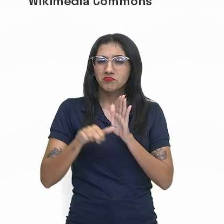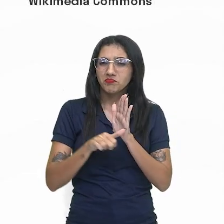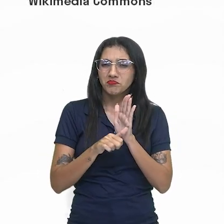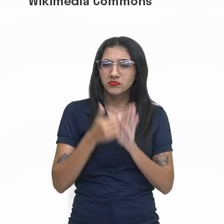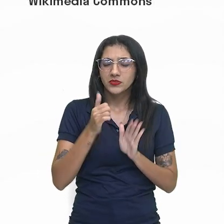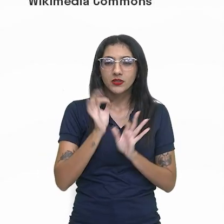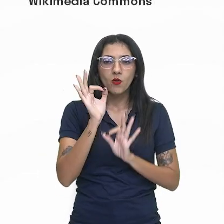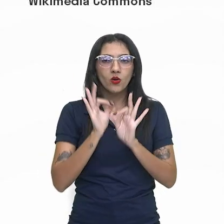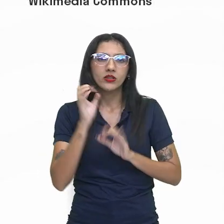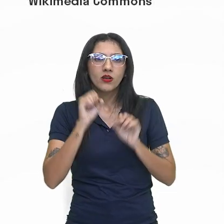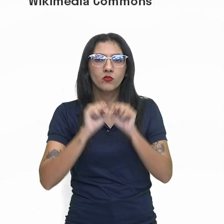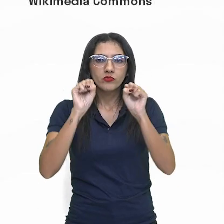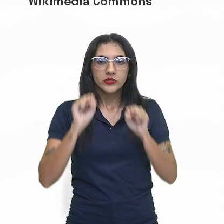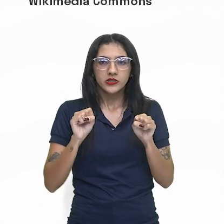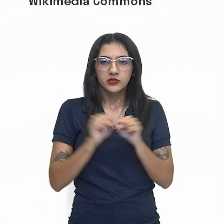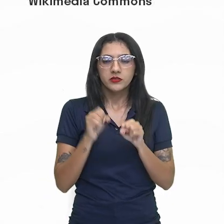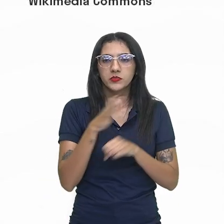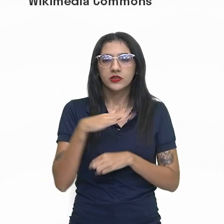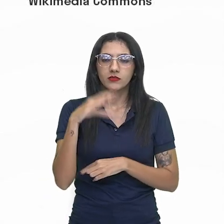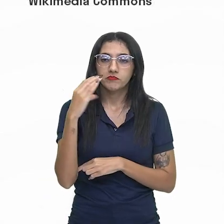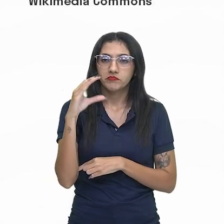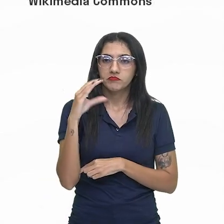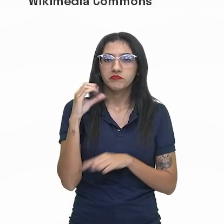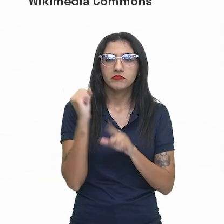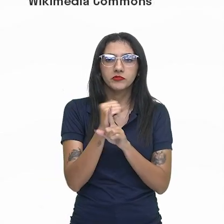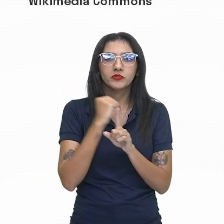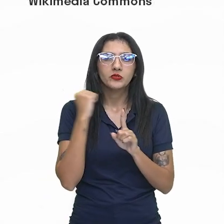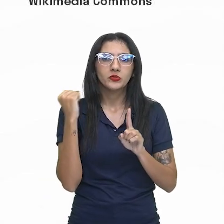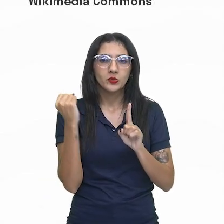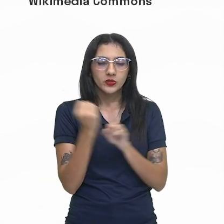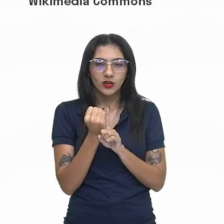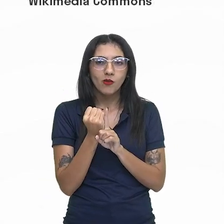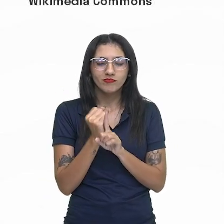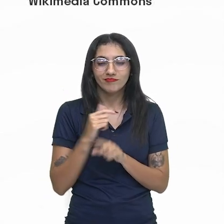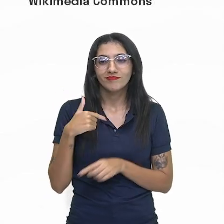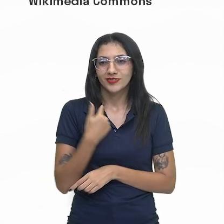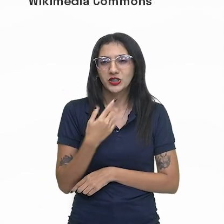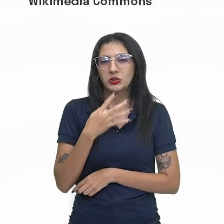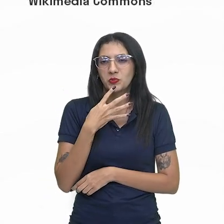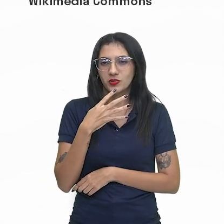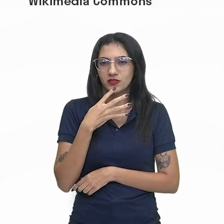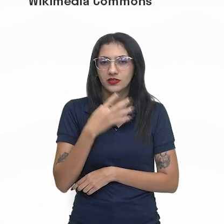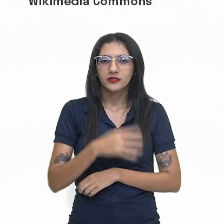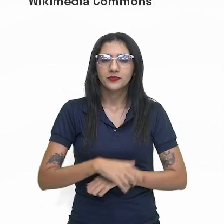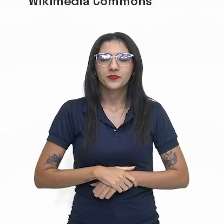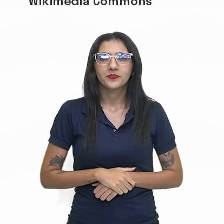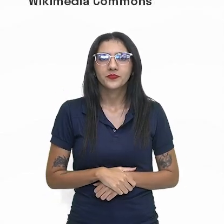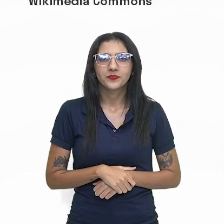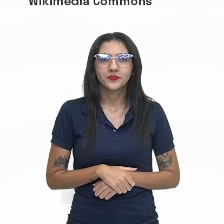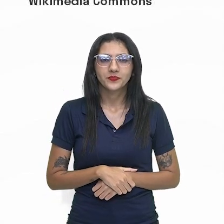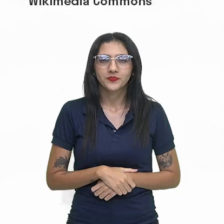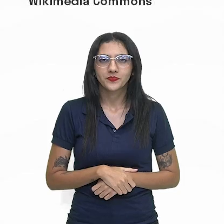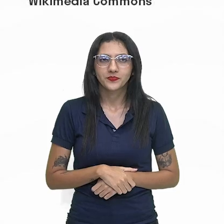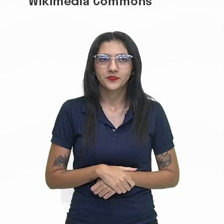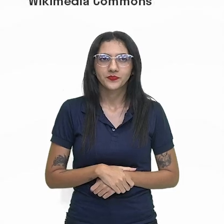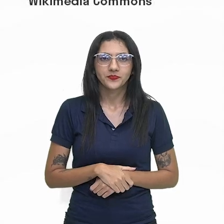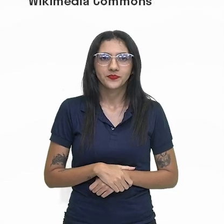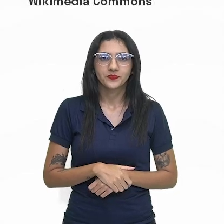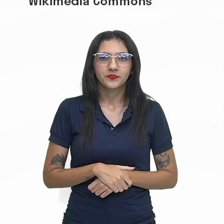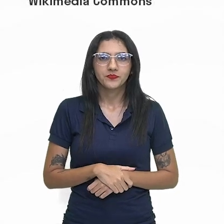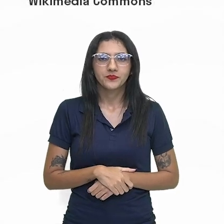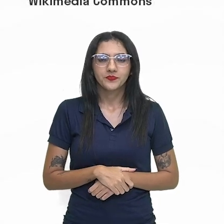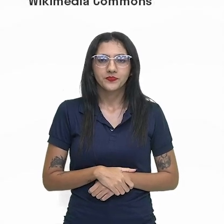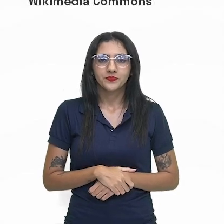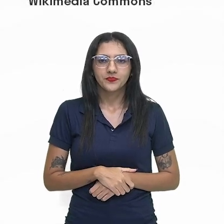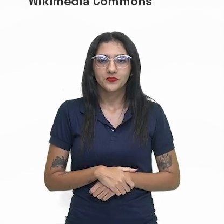sistematizar, a formatar a ciência da sociedade, chamada de sociologia, certo? Muito bem. E